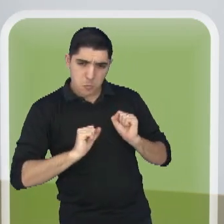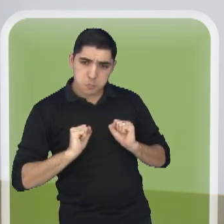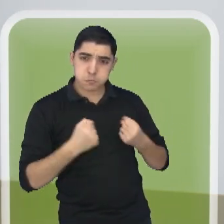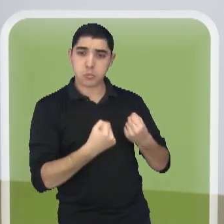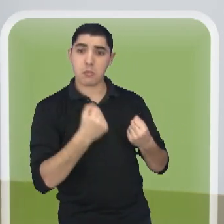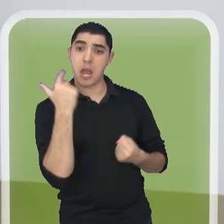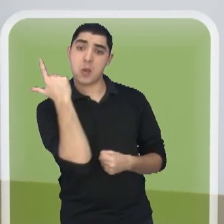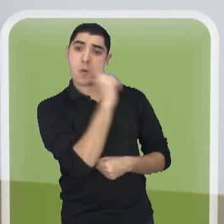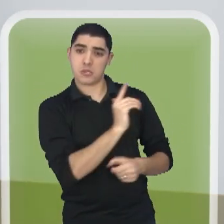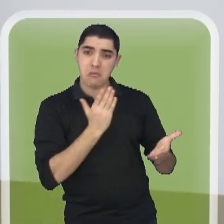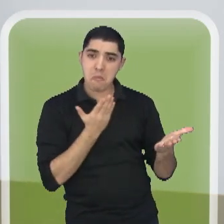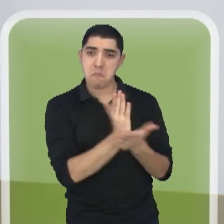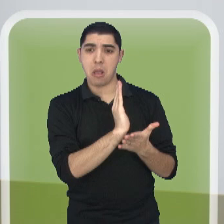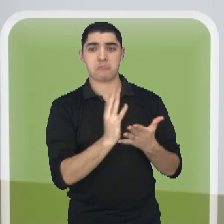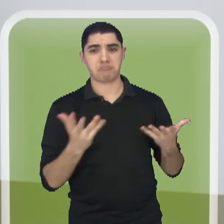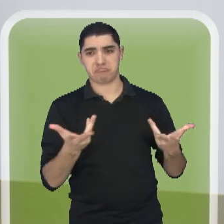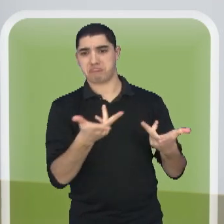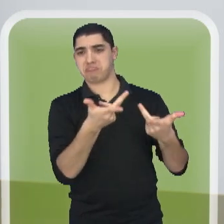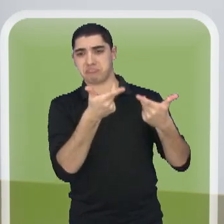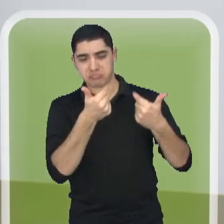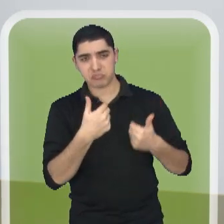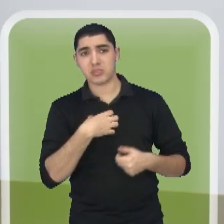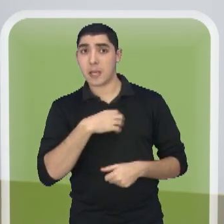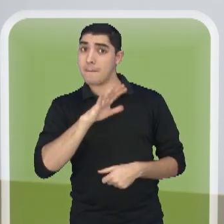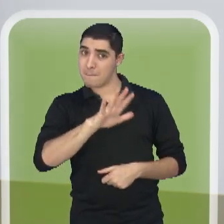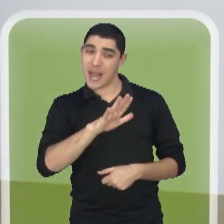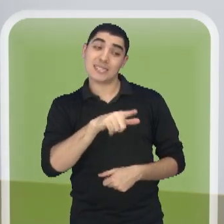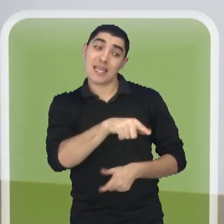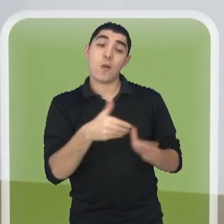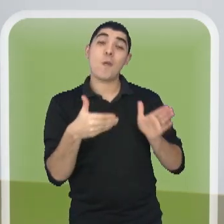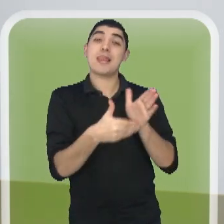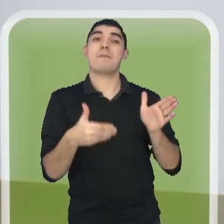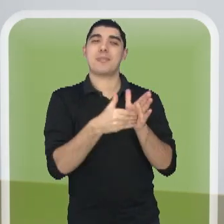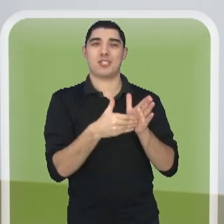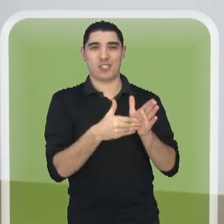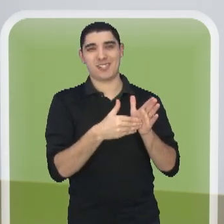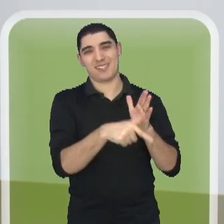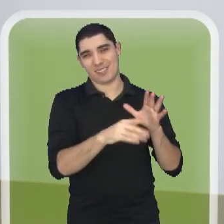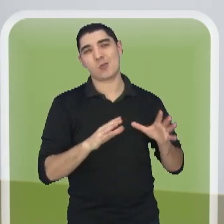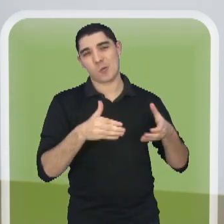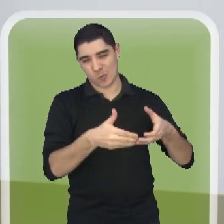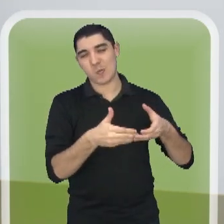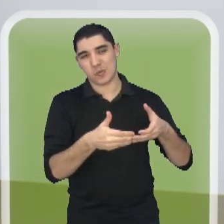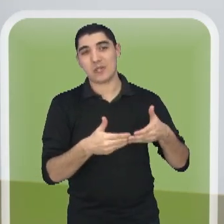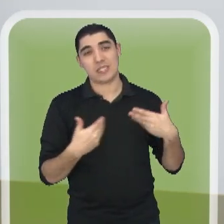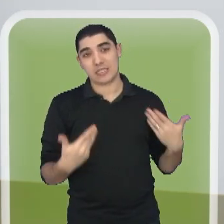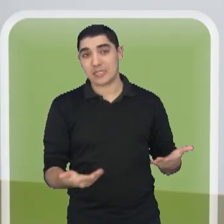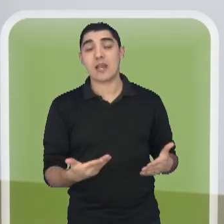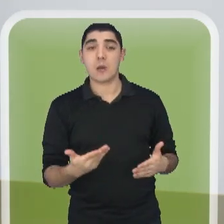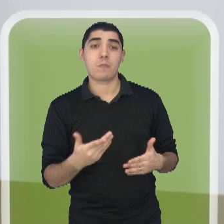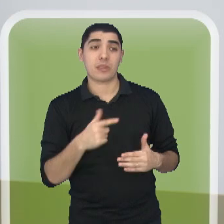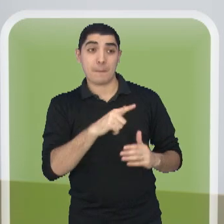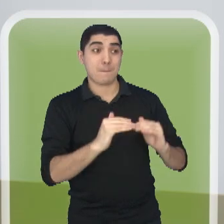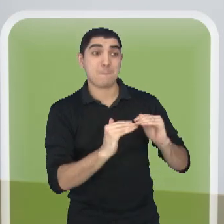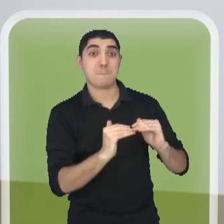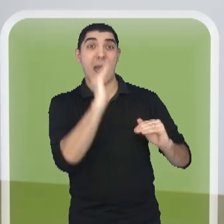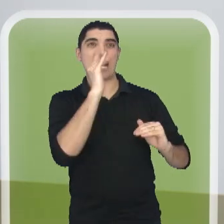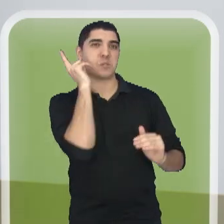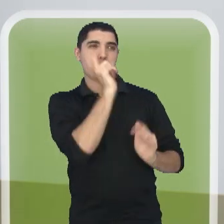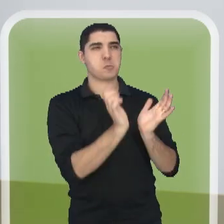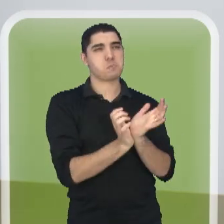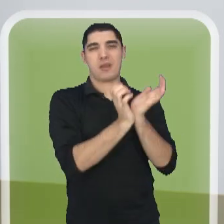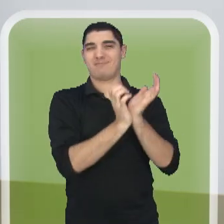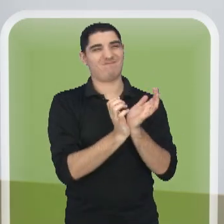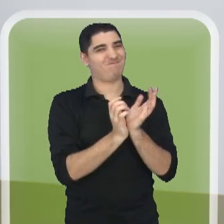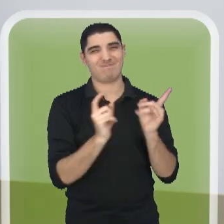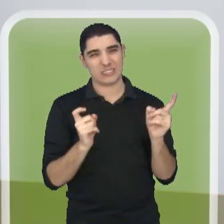acesso, foi brilhante até a maneira que conseguiu acesso, mas chegou no limite, chegou no teto. E acima daquilo lá não dava para esperar mais do